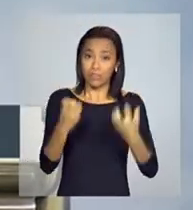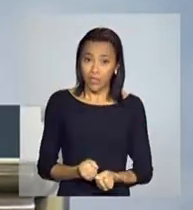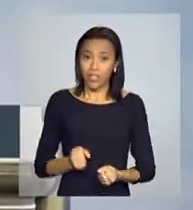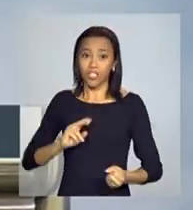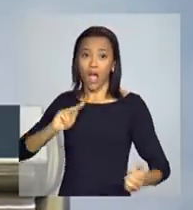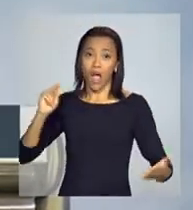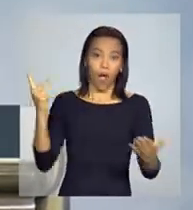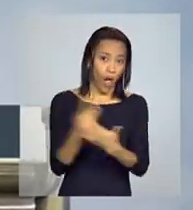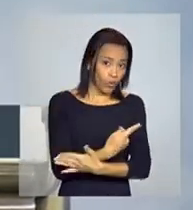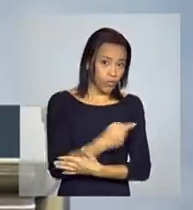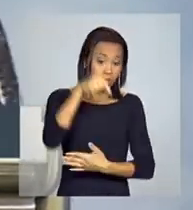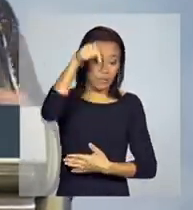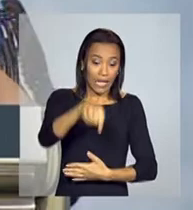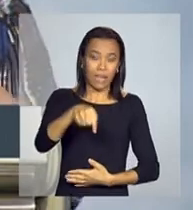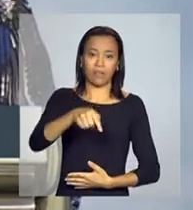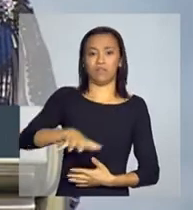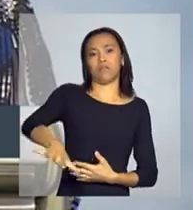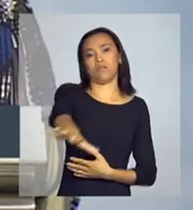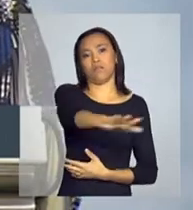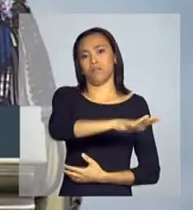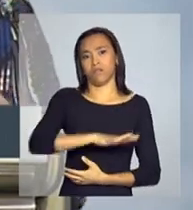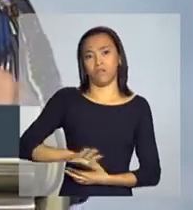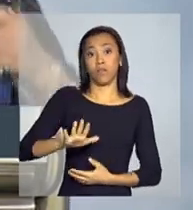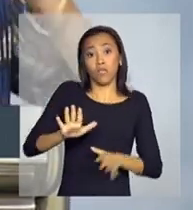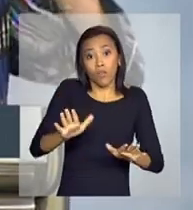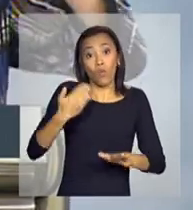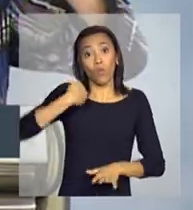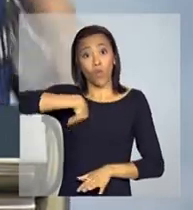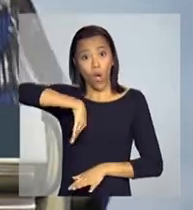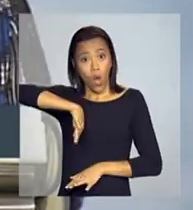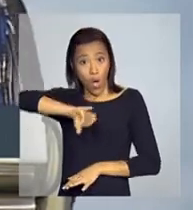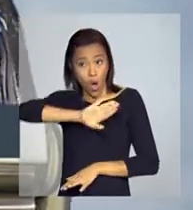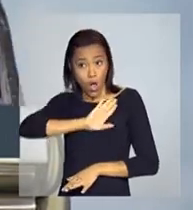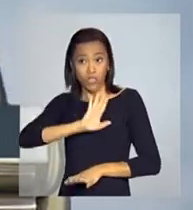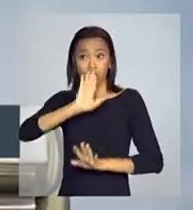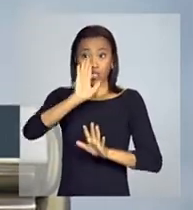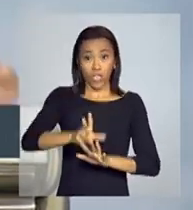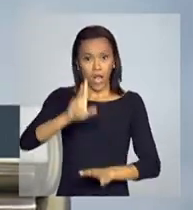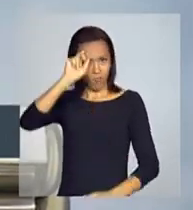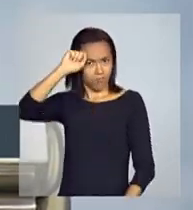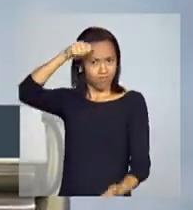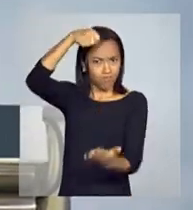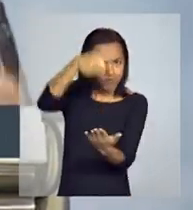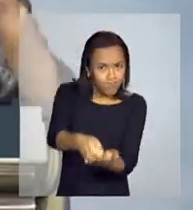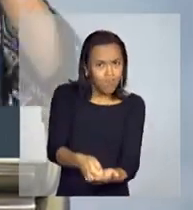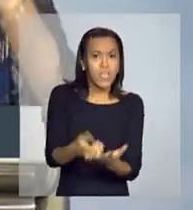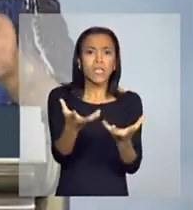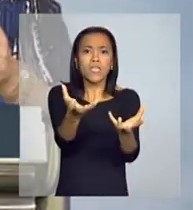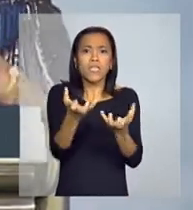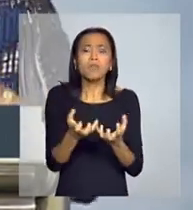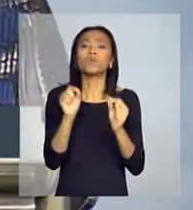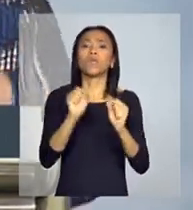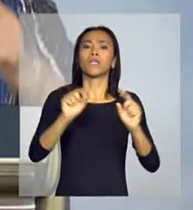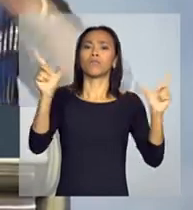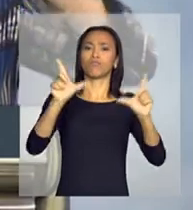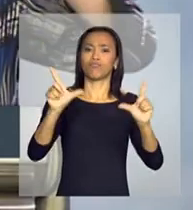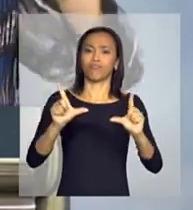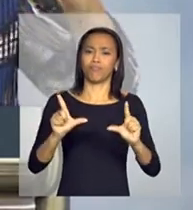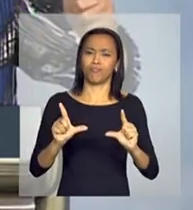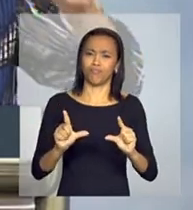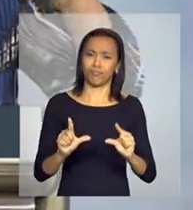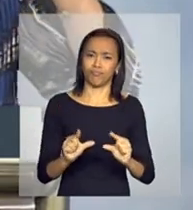atingiu essa região, e nós, de forma determinada, queríamos diminuir